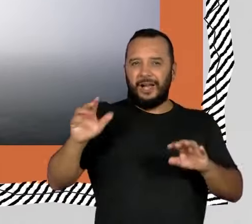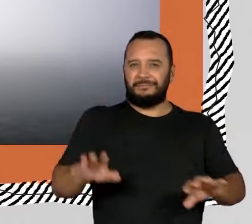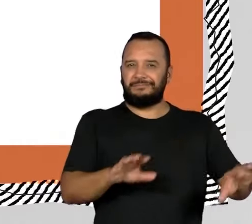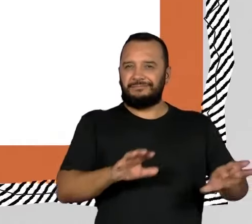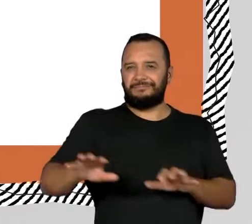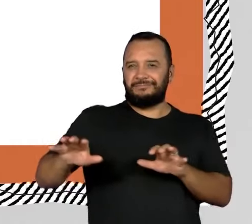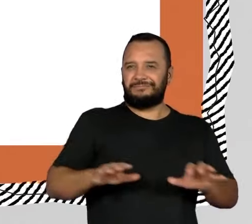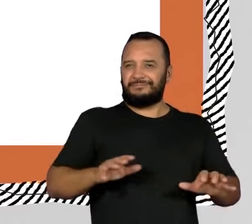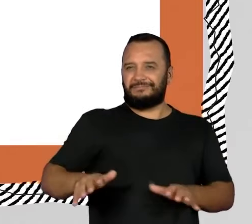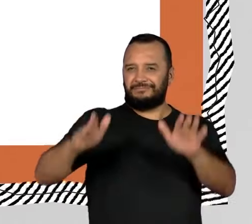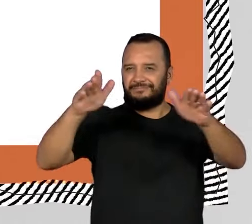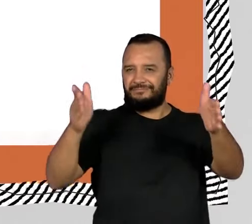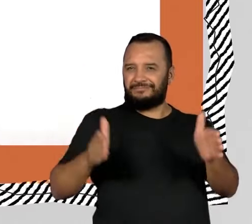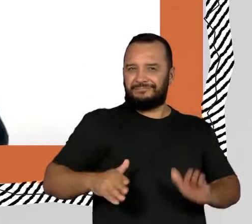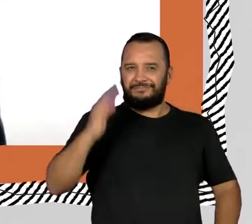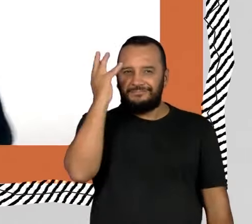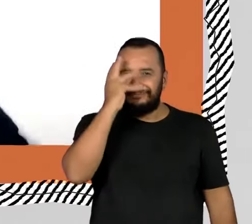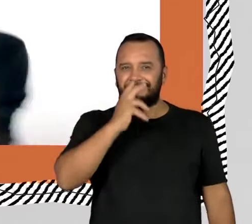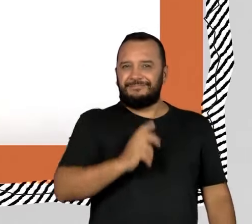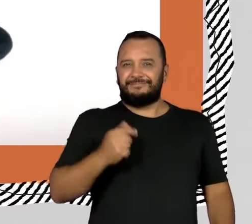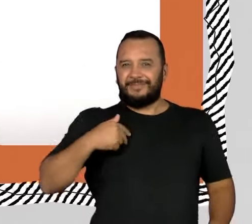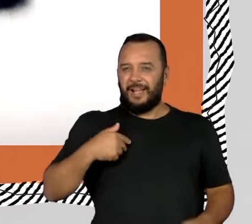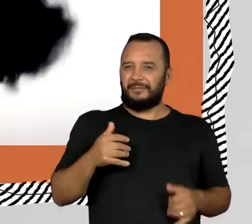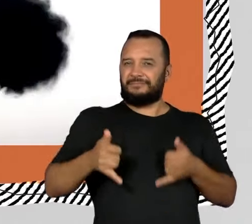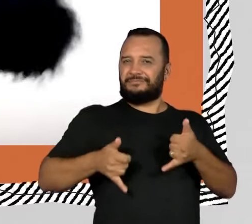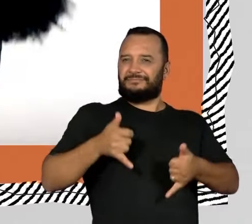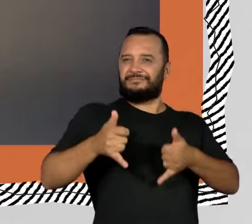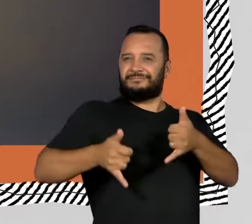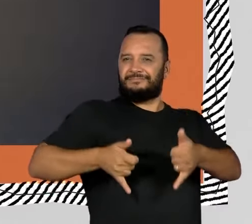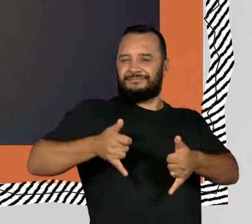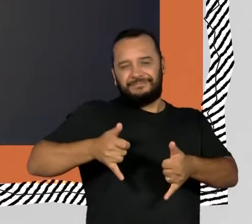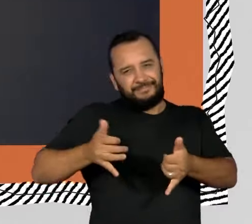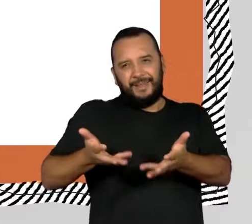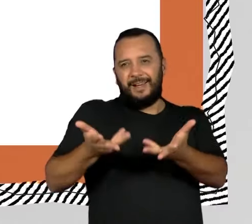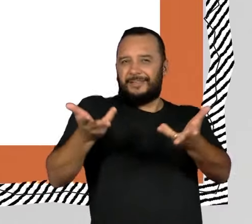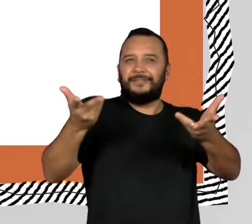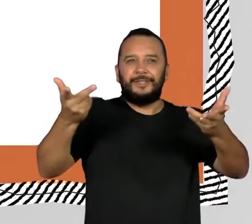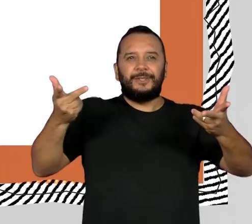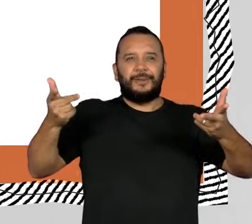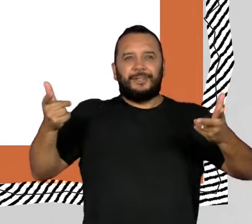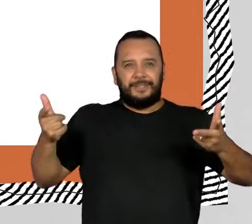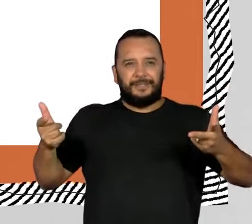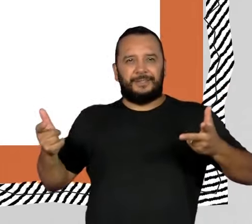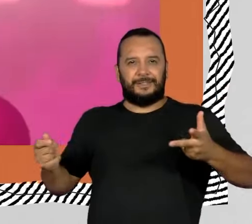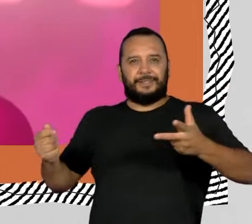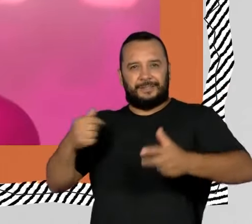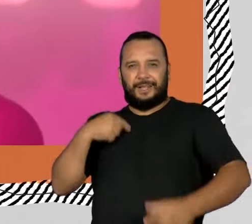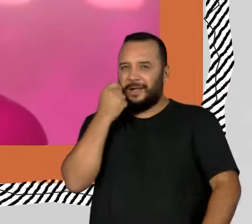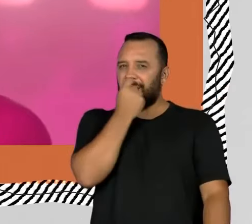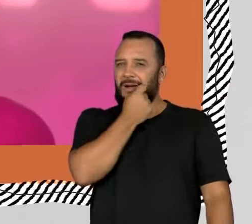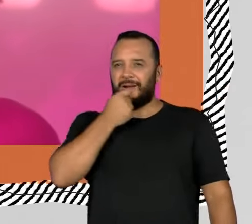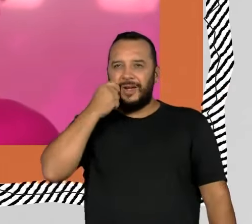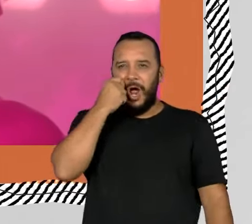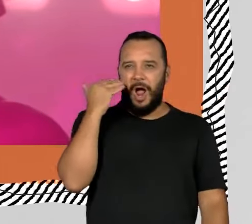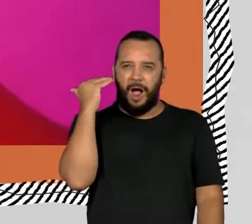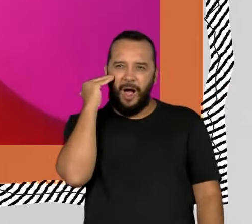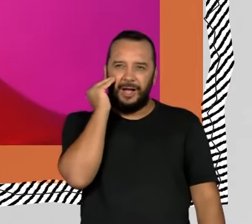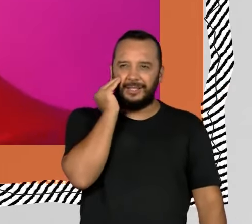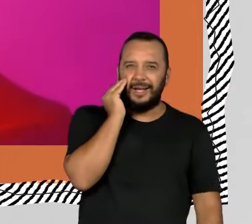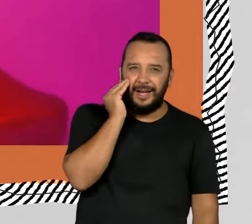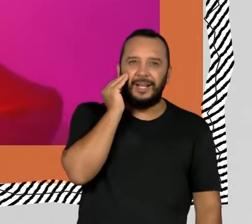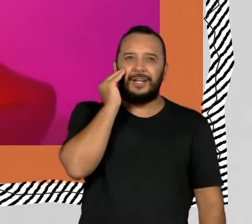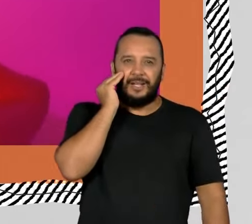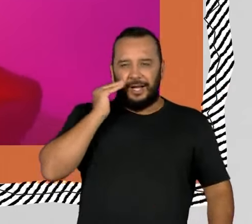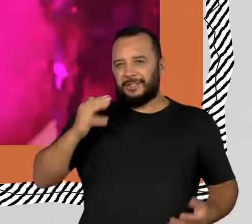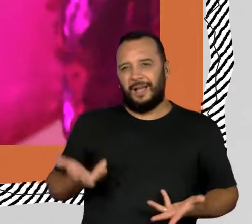jeito Formosa subiu no salto maravilhosa Bando No batom cor de rosa rosa